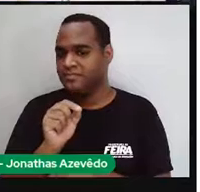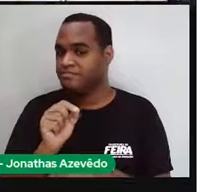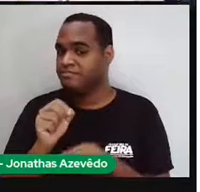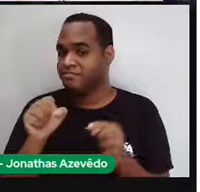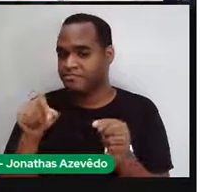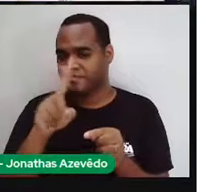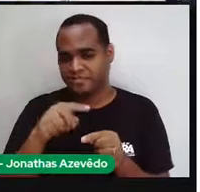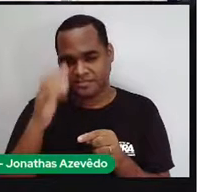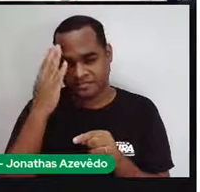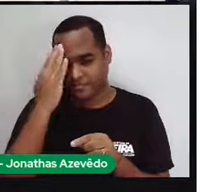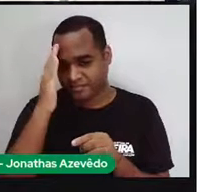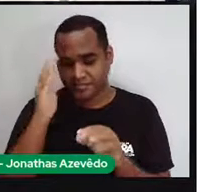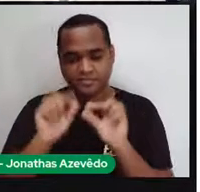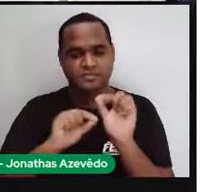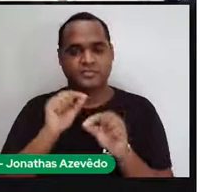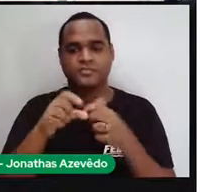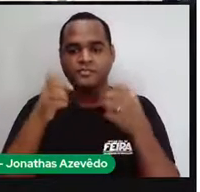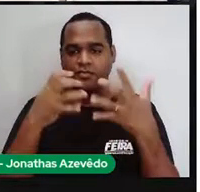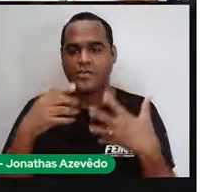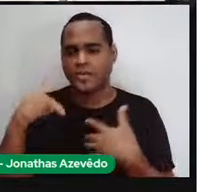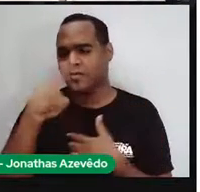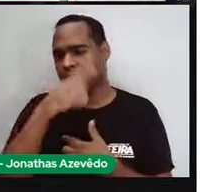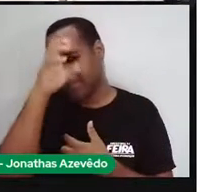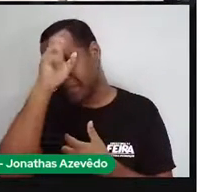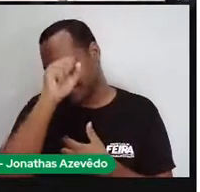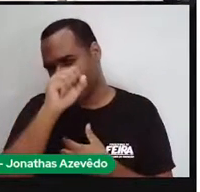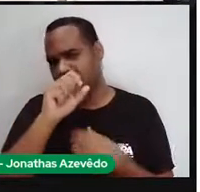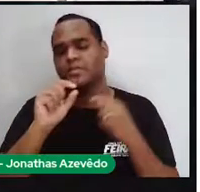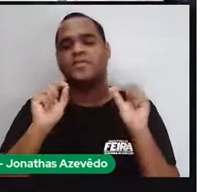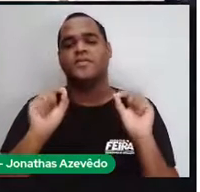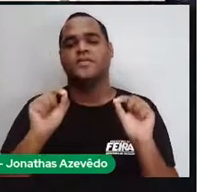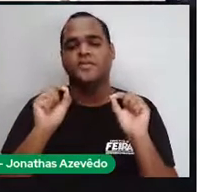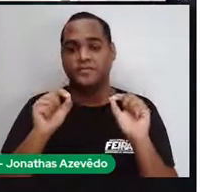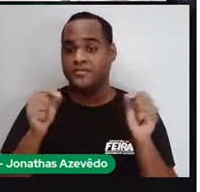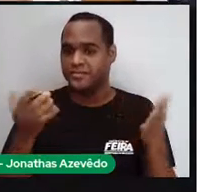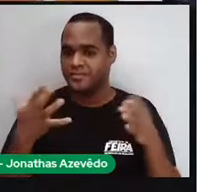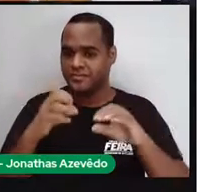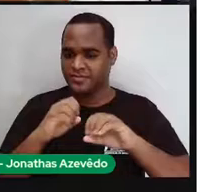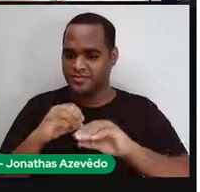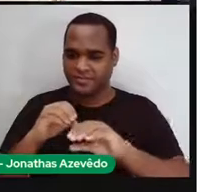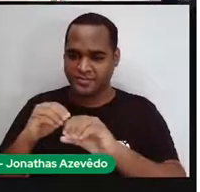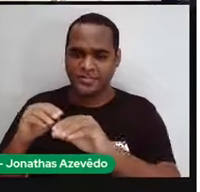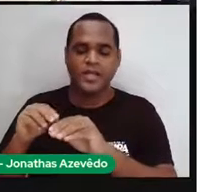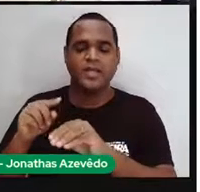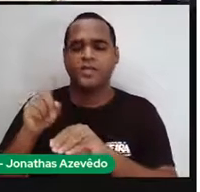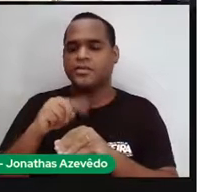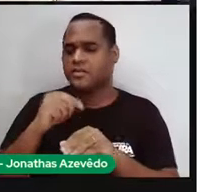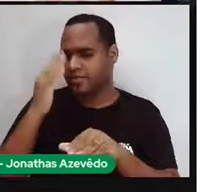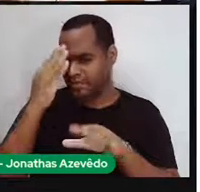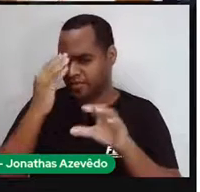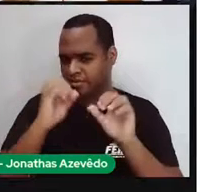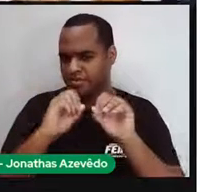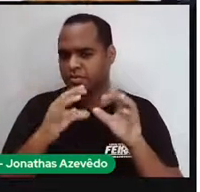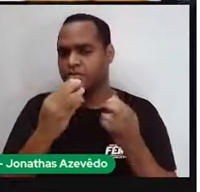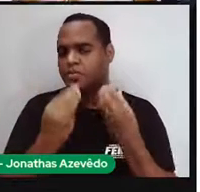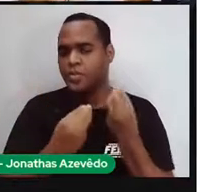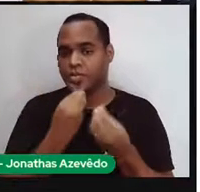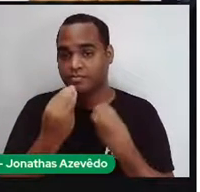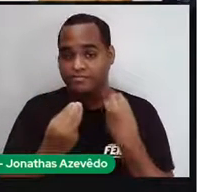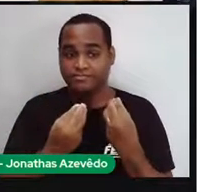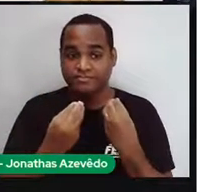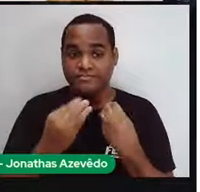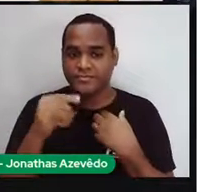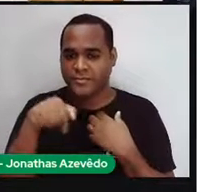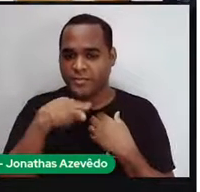entendendo o que a gente vai aprender tá e o que é que a gente vai aprender nessa aula a gente vai entender o que é E vai